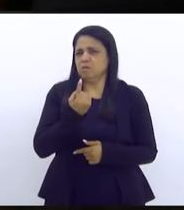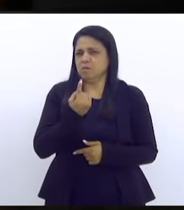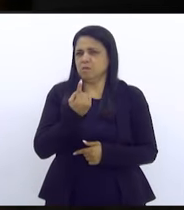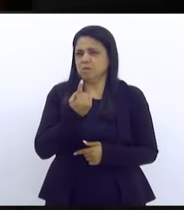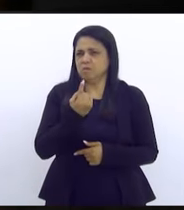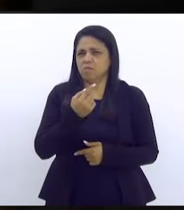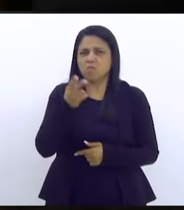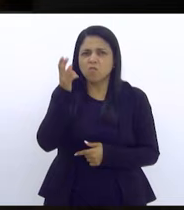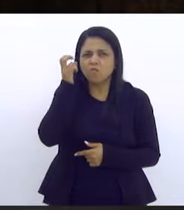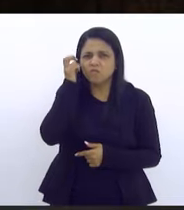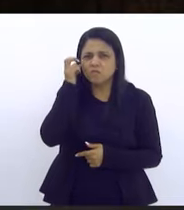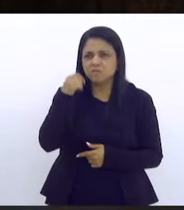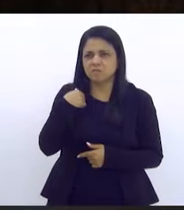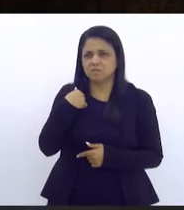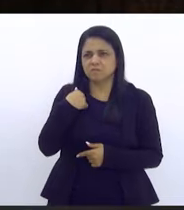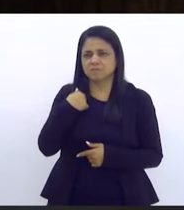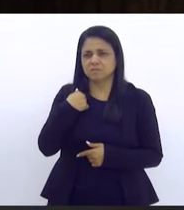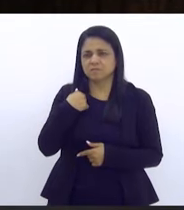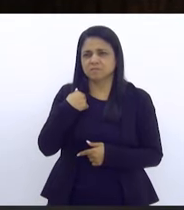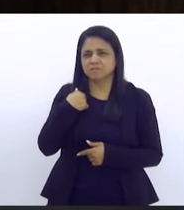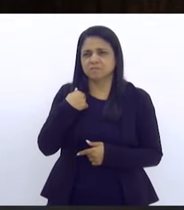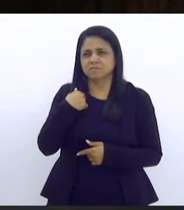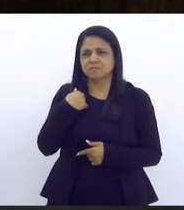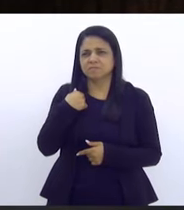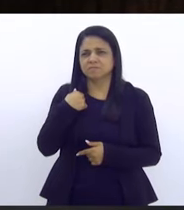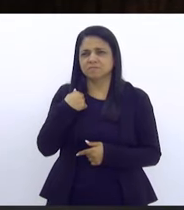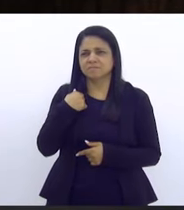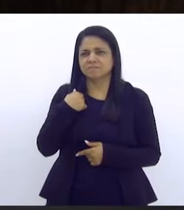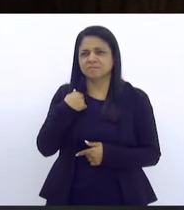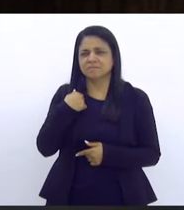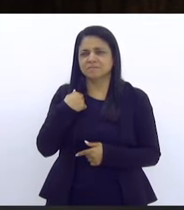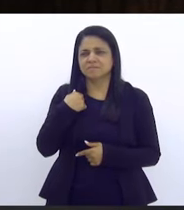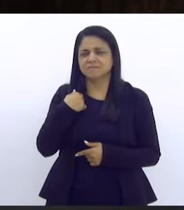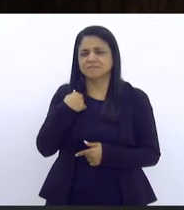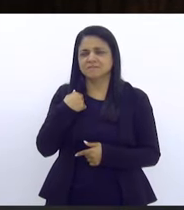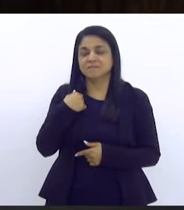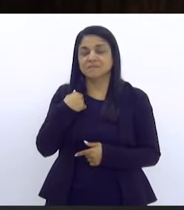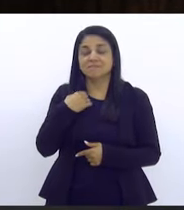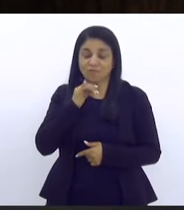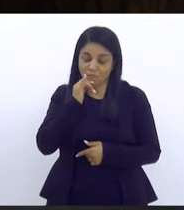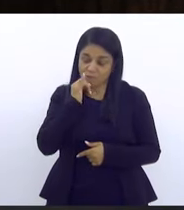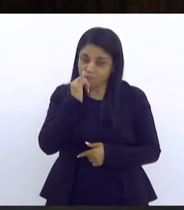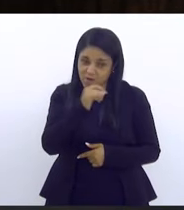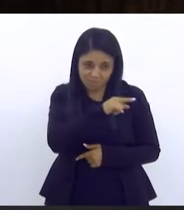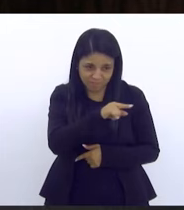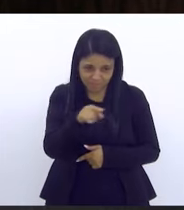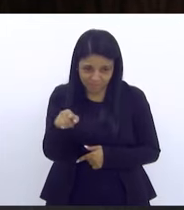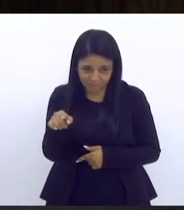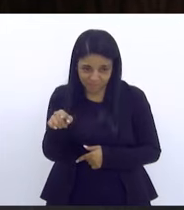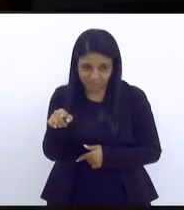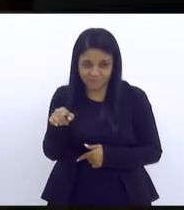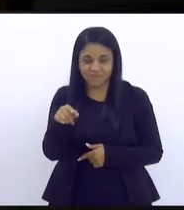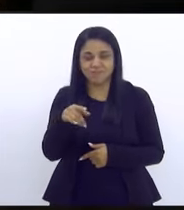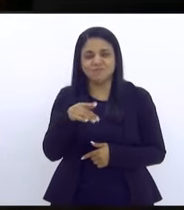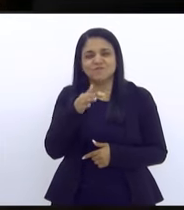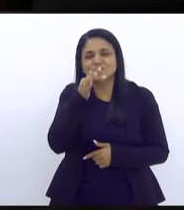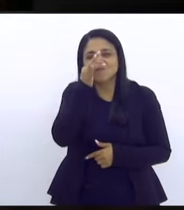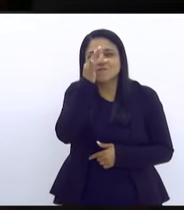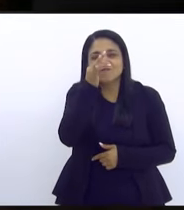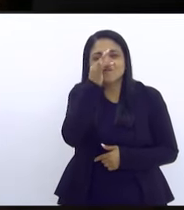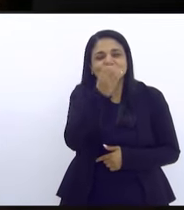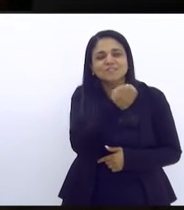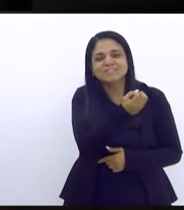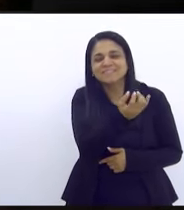Sempre foi assim, né? Sempre. Mas deixa eu dizer uma coisa para vocês, meninas queridas, as florzinhas da dona